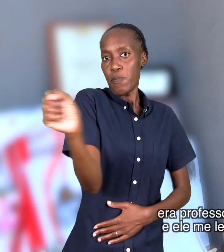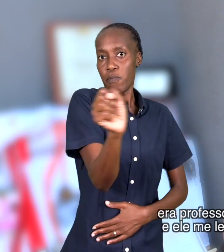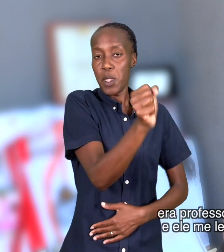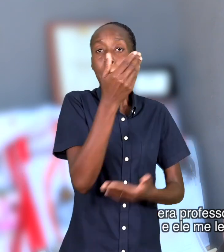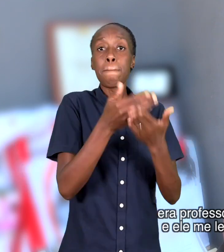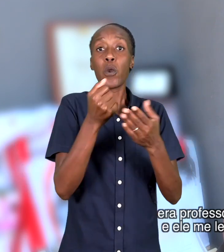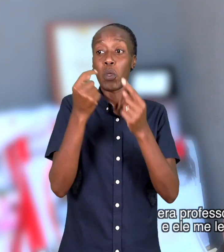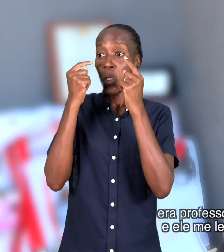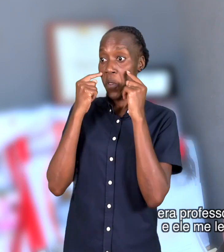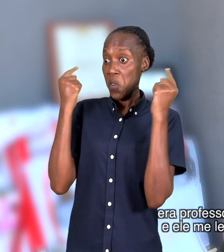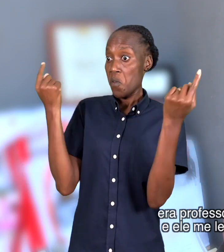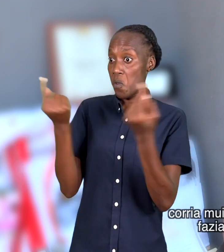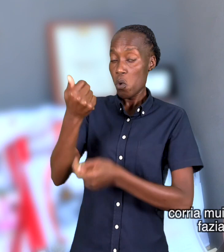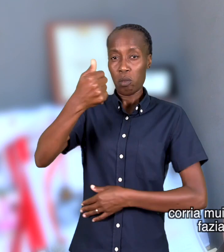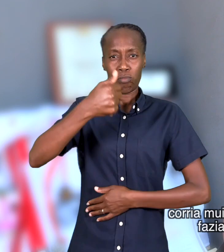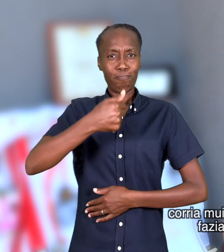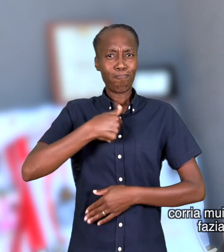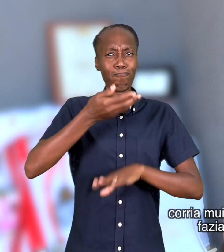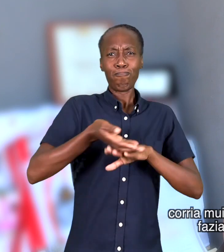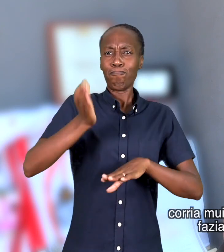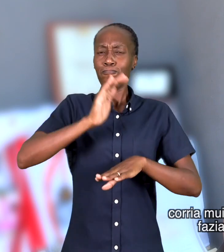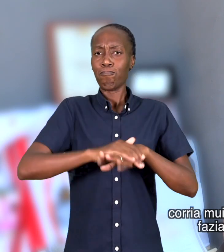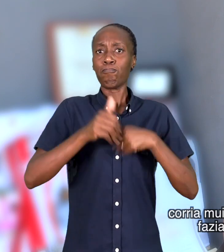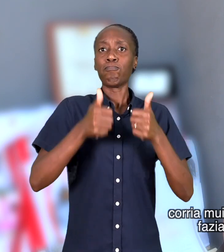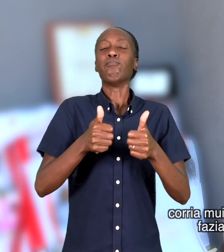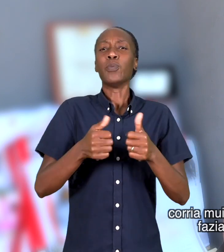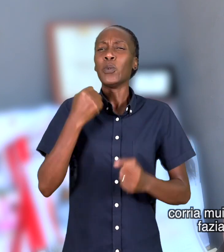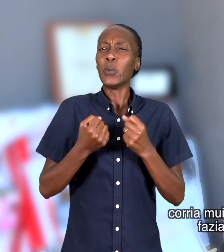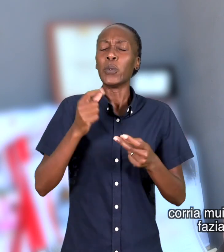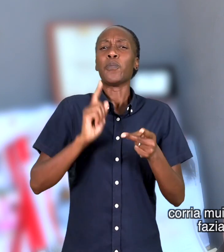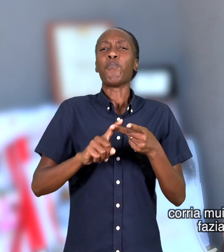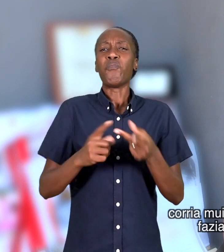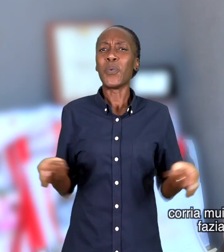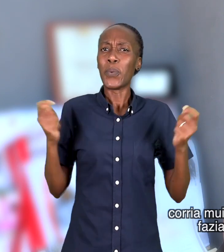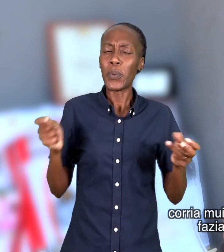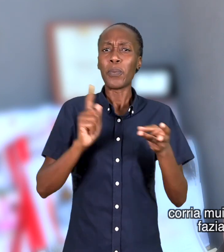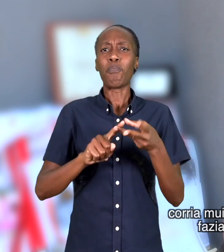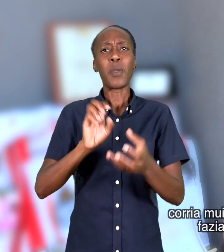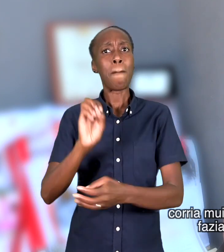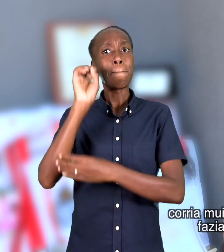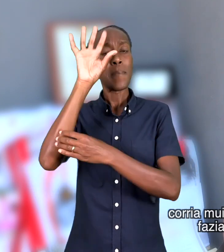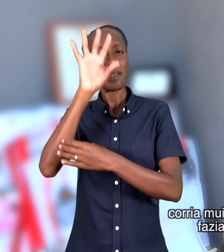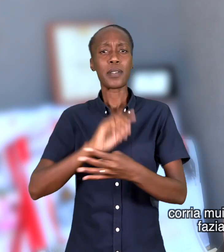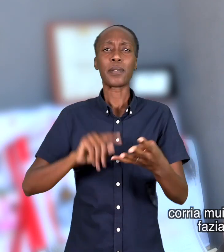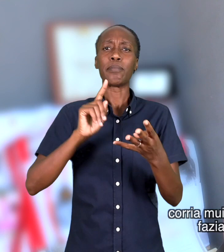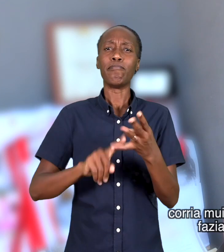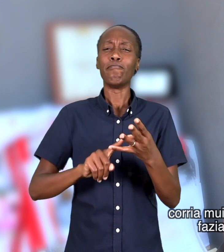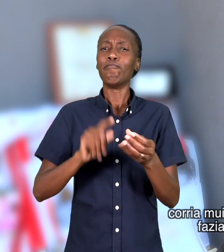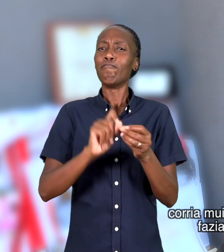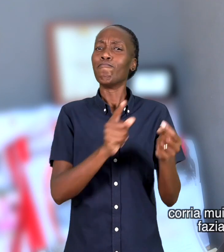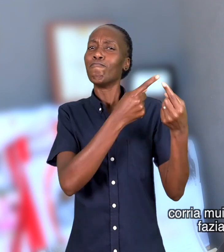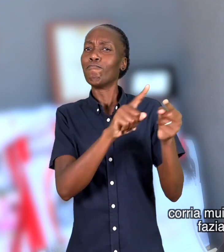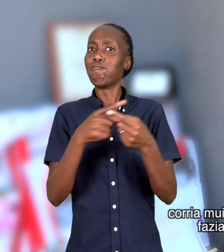viu que eu saltava muito, corria muito, saltava muito no basquete, fazia